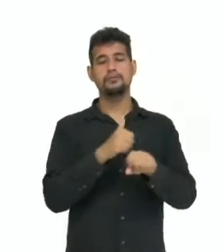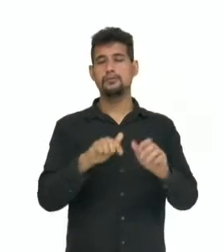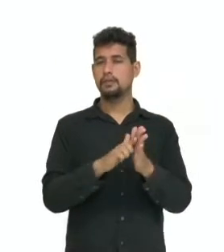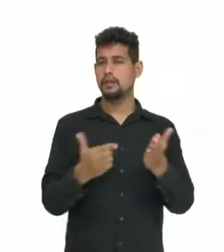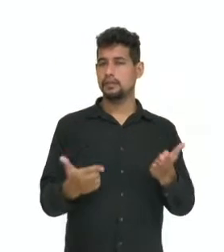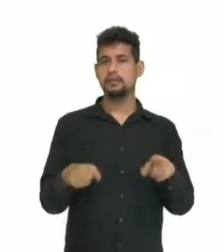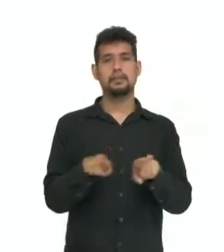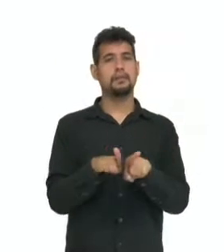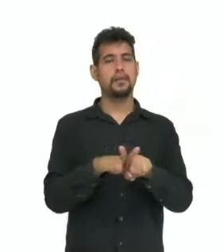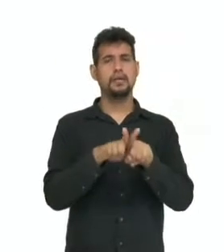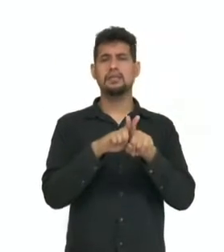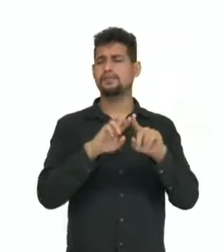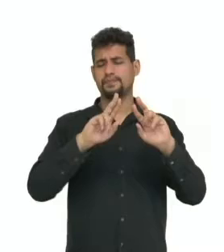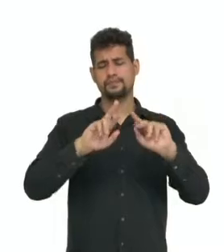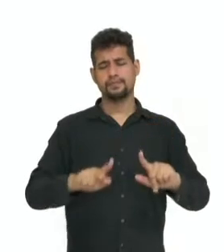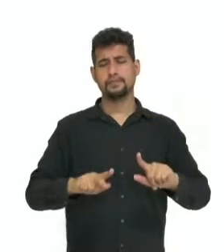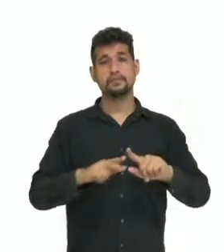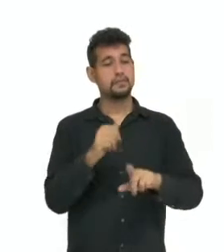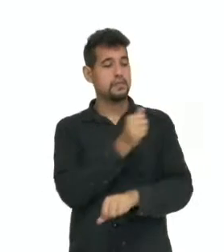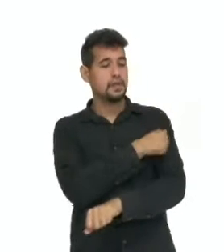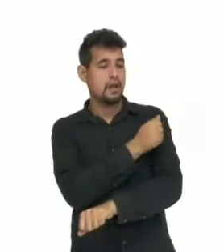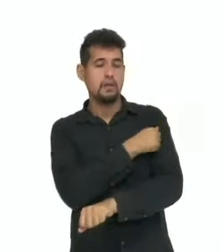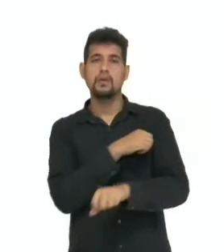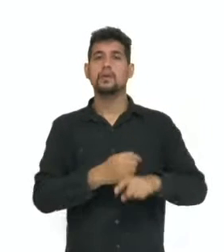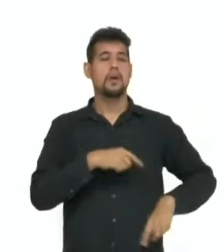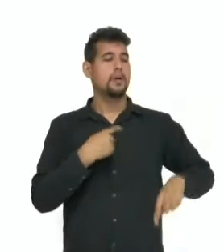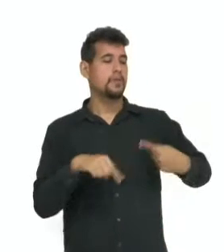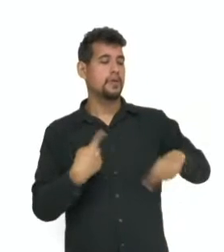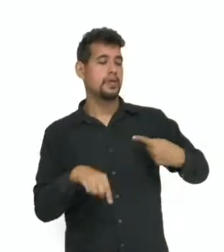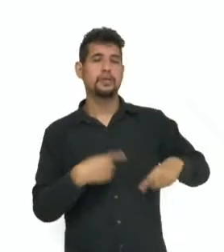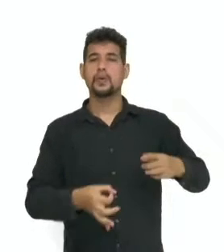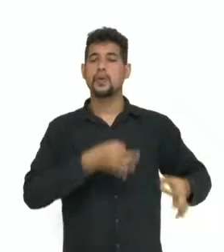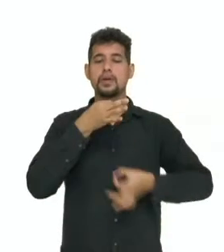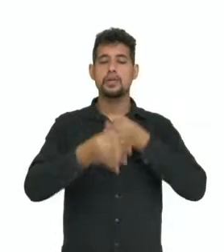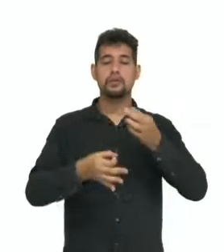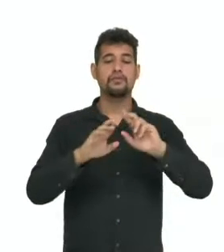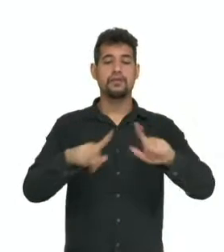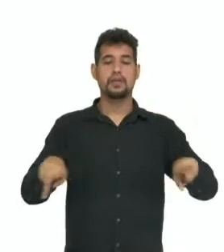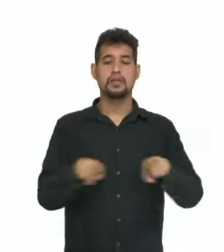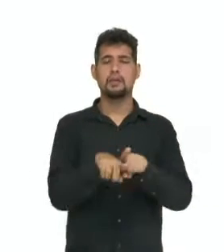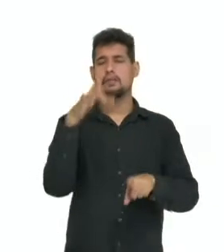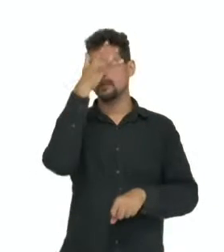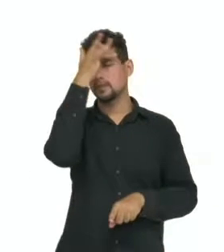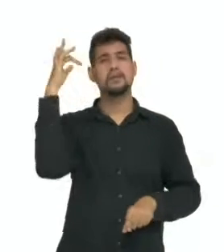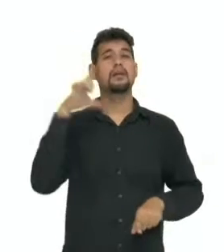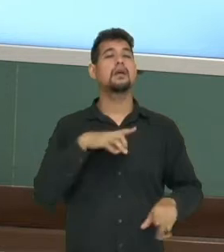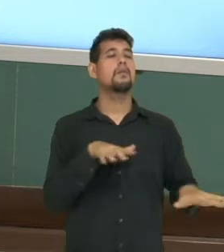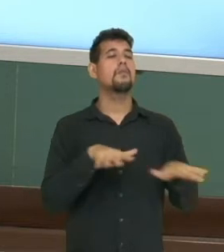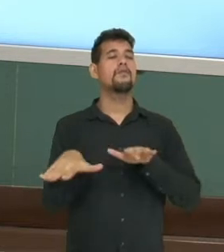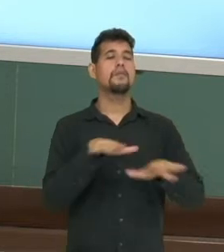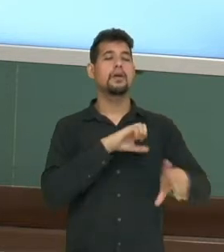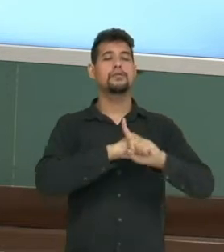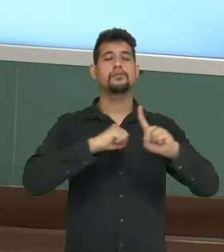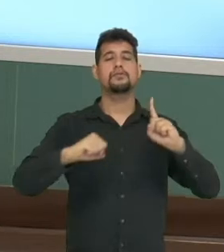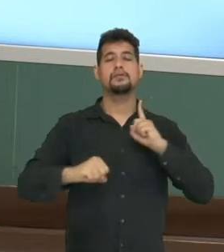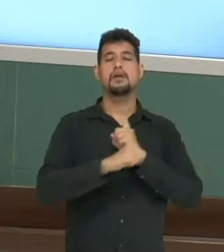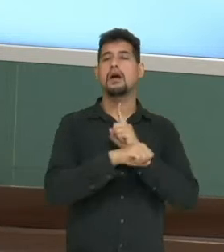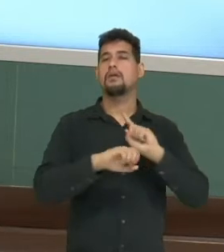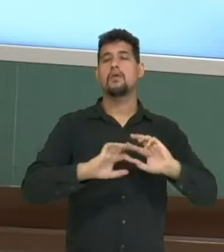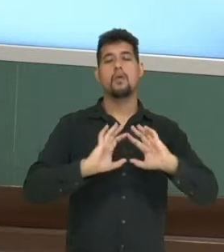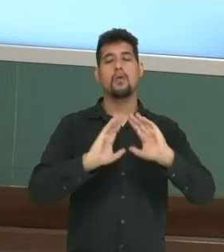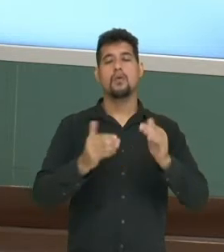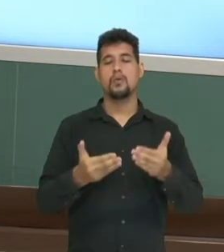jornalistas, intelectuais, estudantes, políticos da oposição e pessoas ligadas a movimentos sociais, além de outros